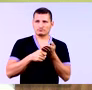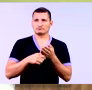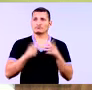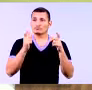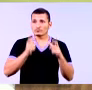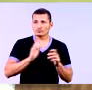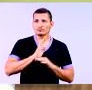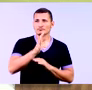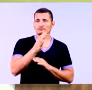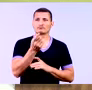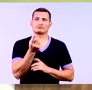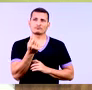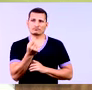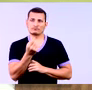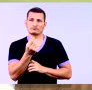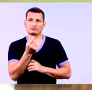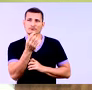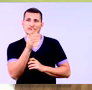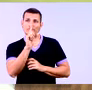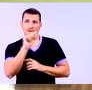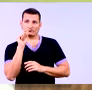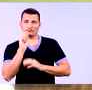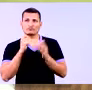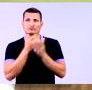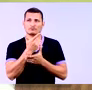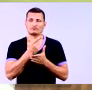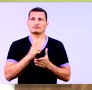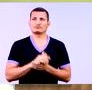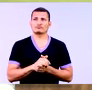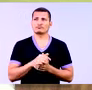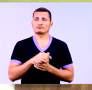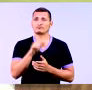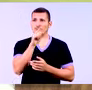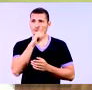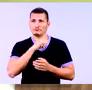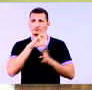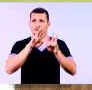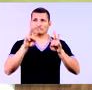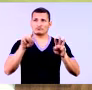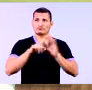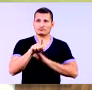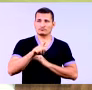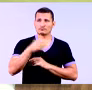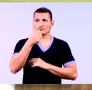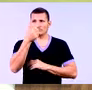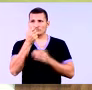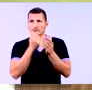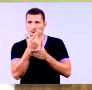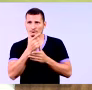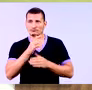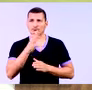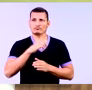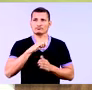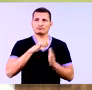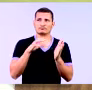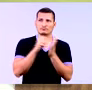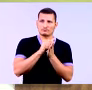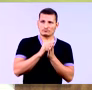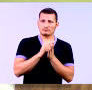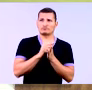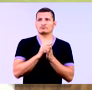valor e colocam comprar. Aí, eles perguntam no site se é a primeira compra, se já está cadastrado.